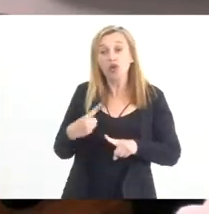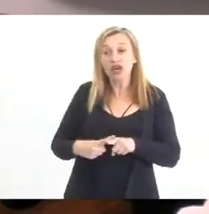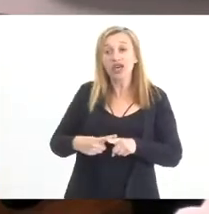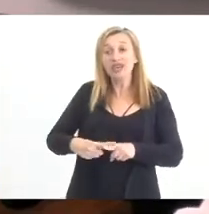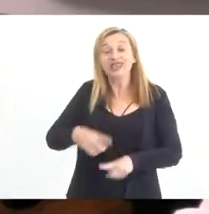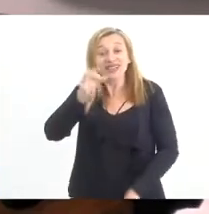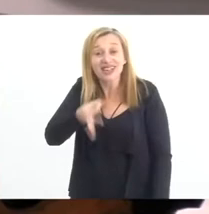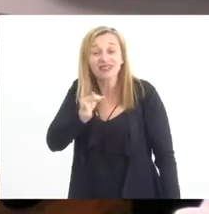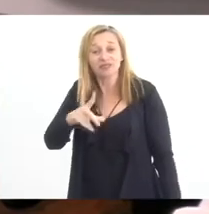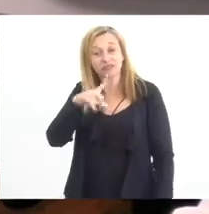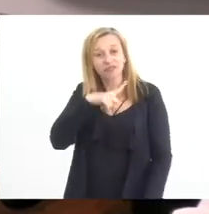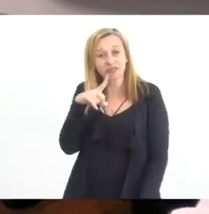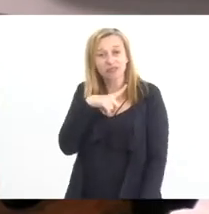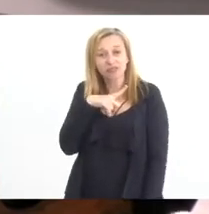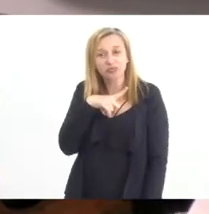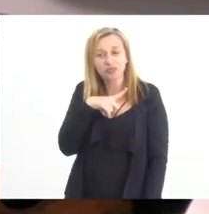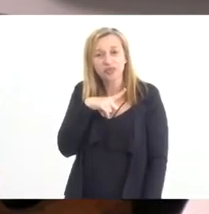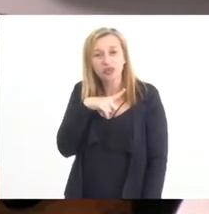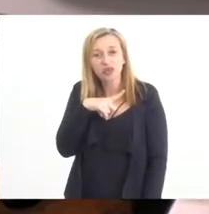plena convicção